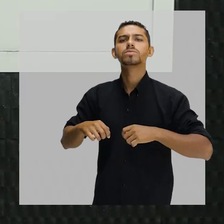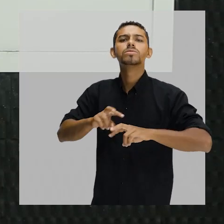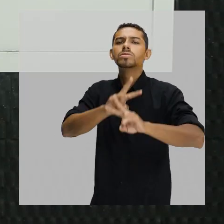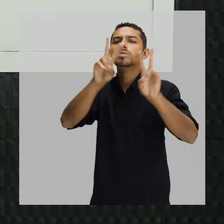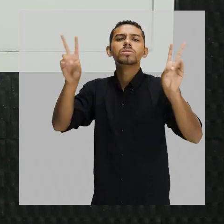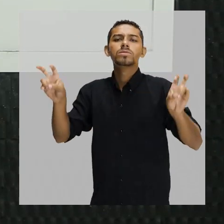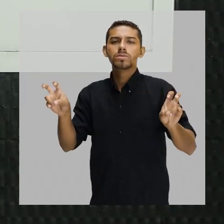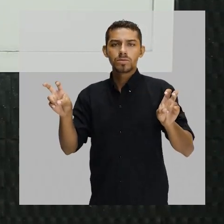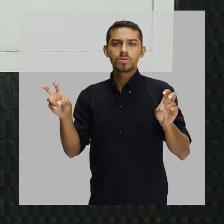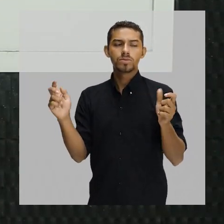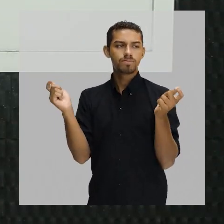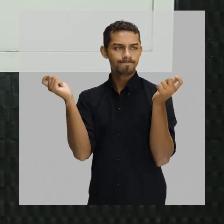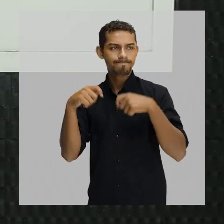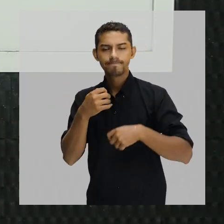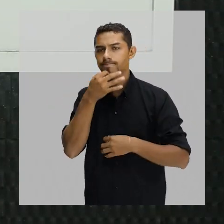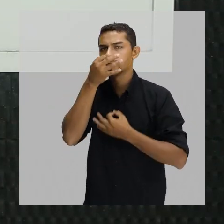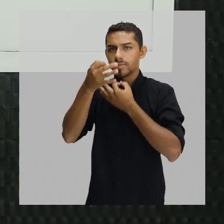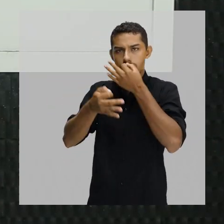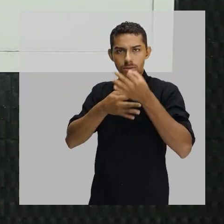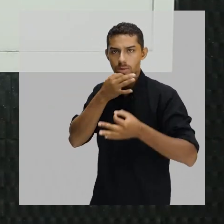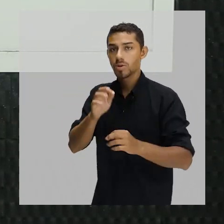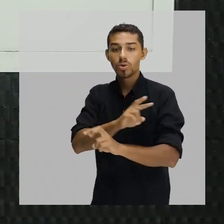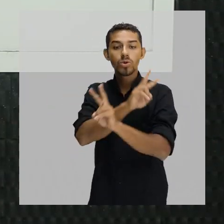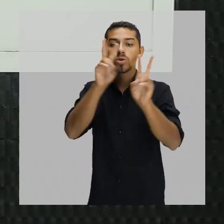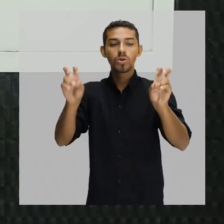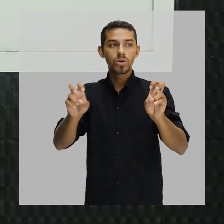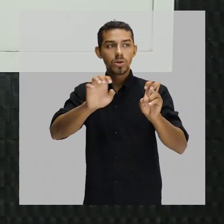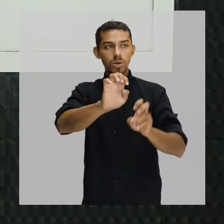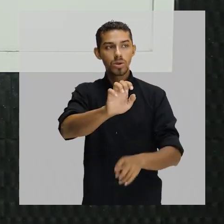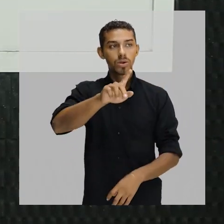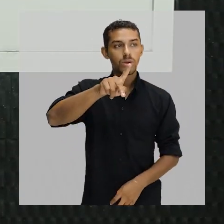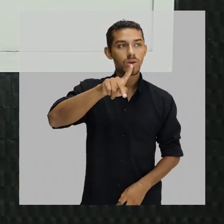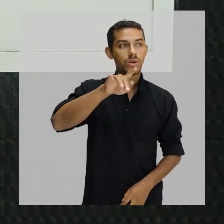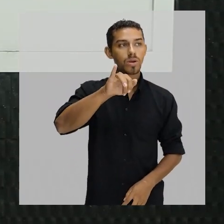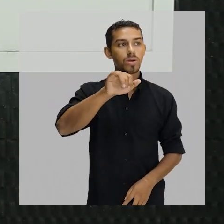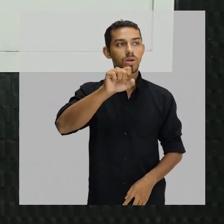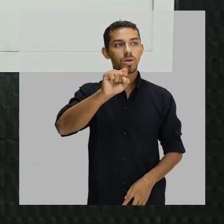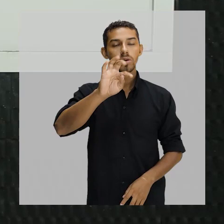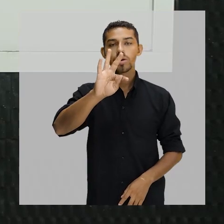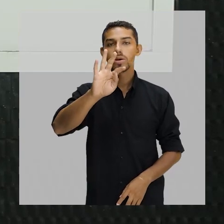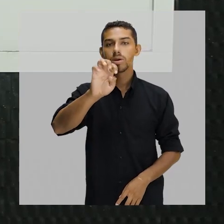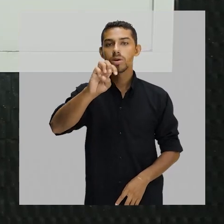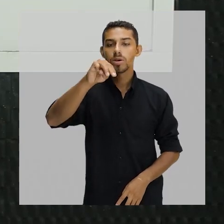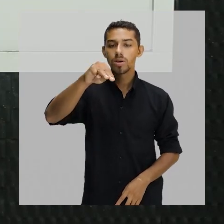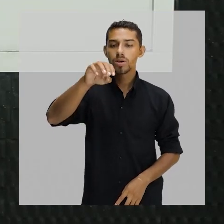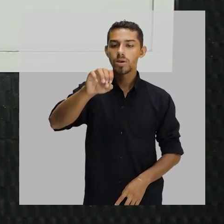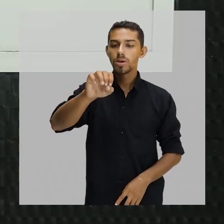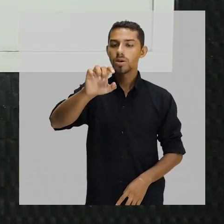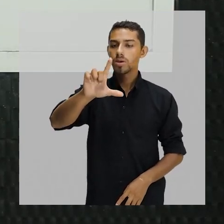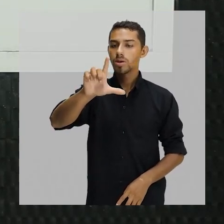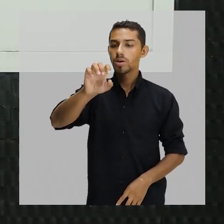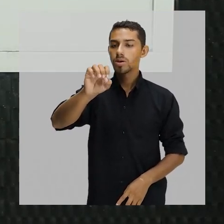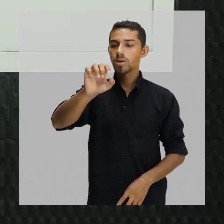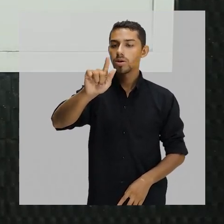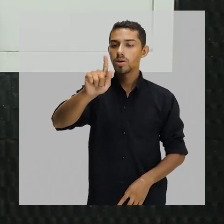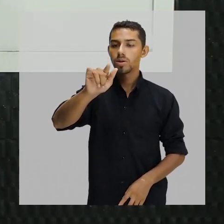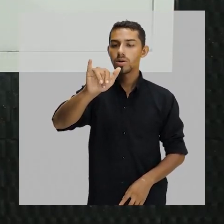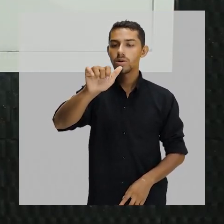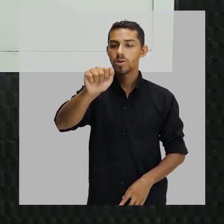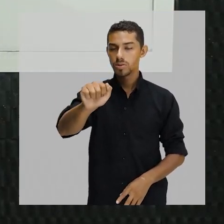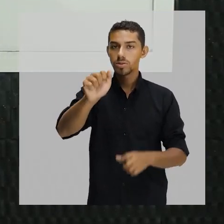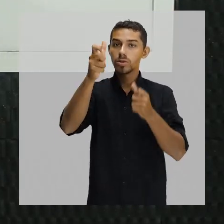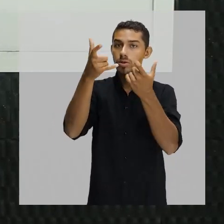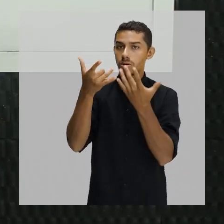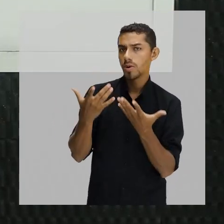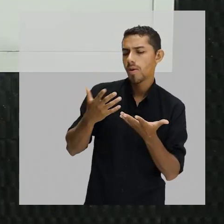discurso, que é o discurso da epistemologia, por assim dizer. Tá? Veja só, nós temos várias formas de